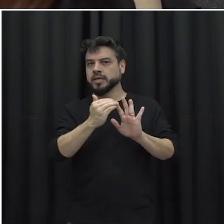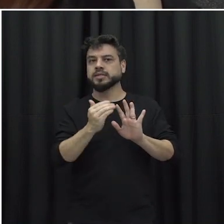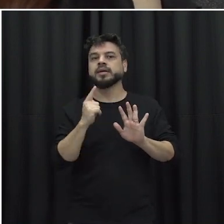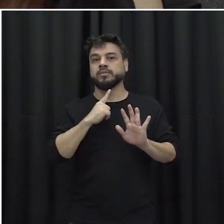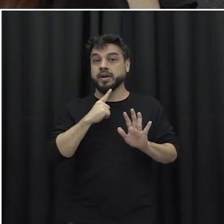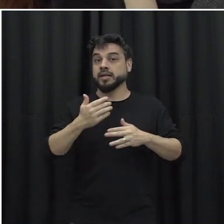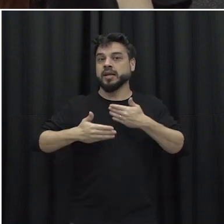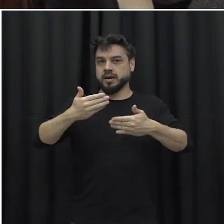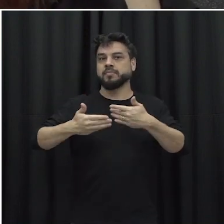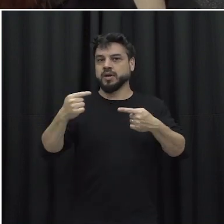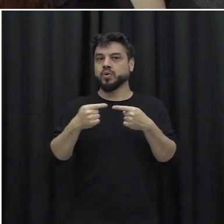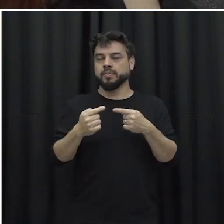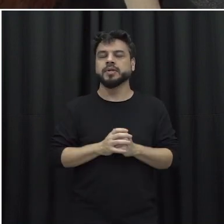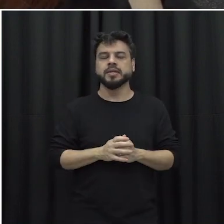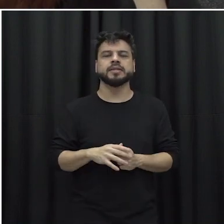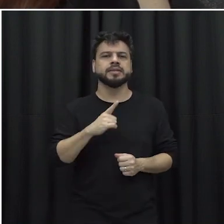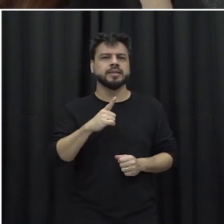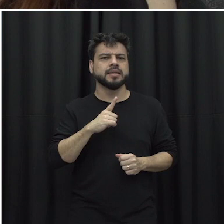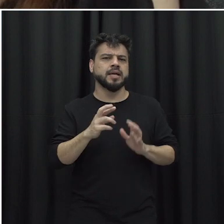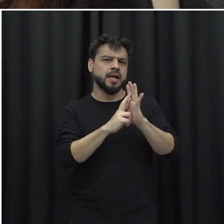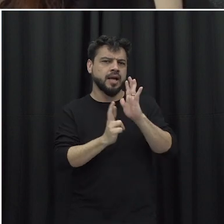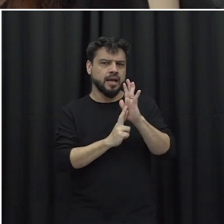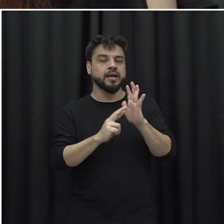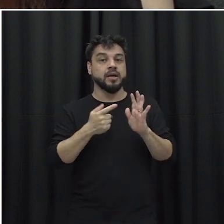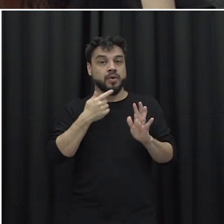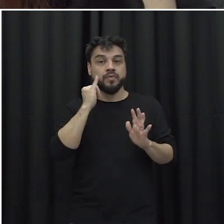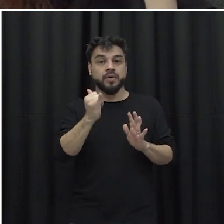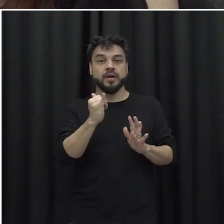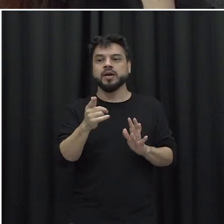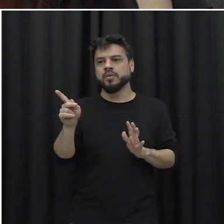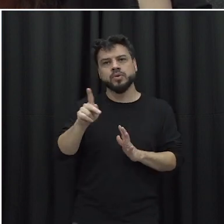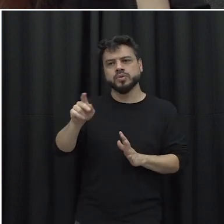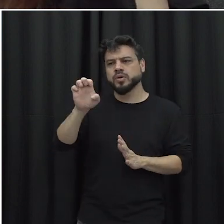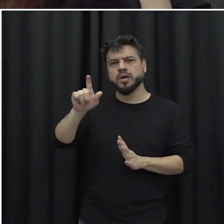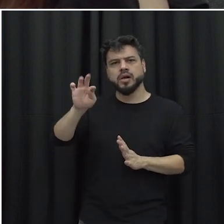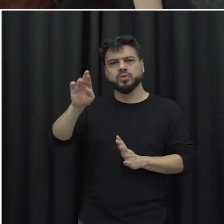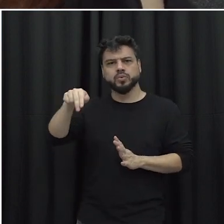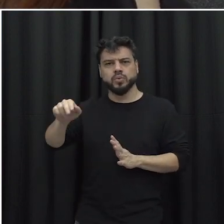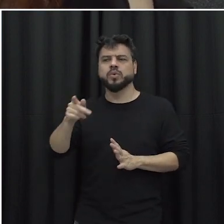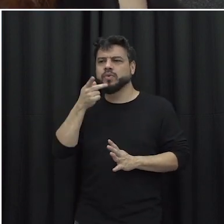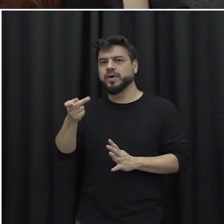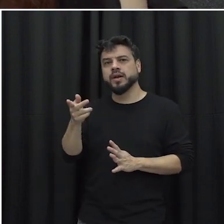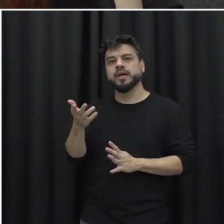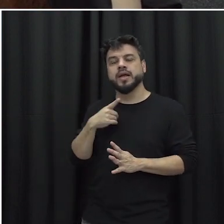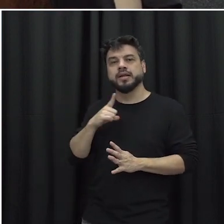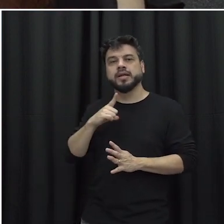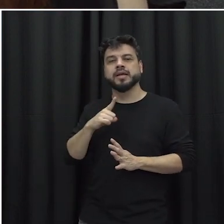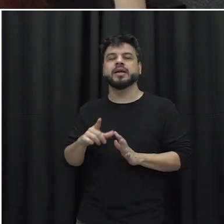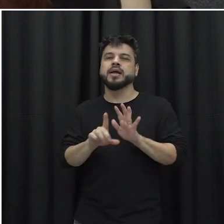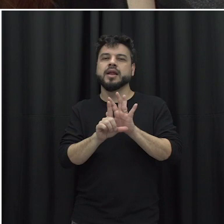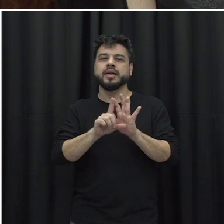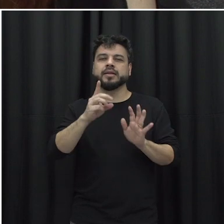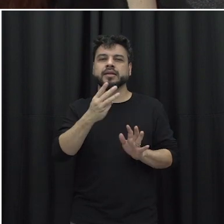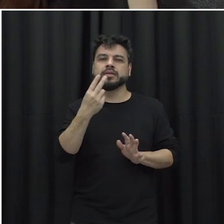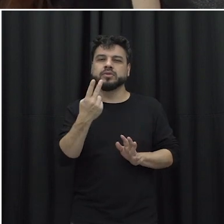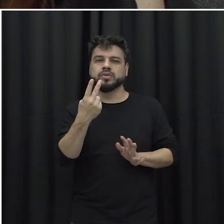né, e pensando um pouco nessa regulamentação, né, uma das que o professor Elton está falando é a 335, né, RDC